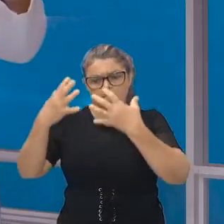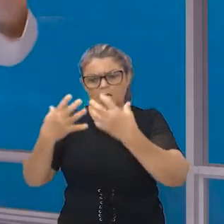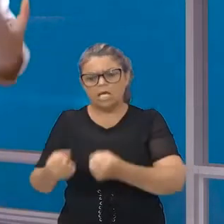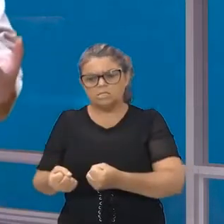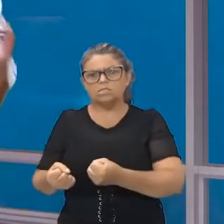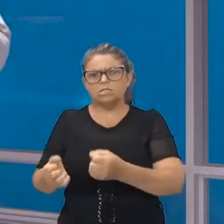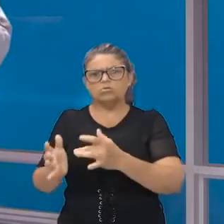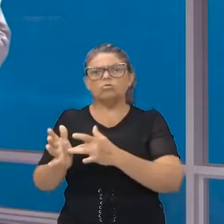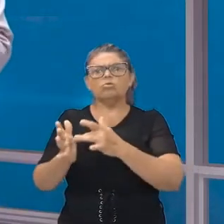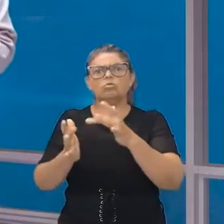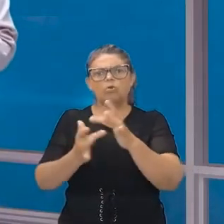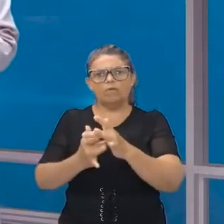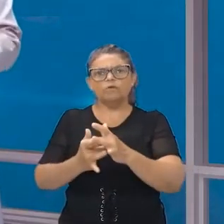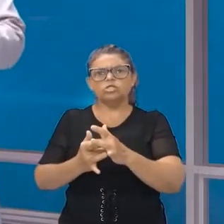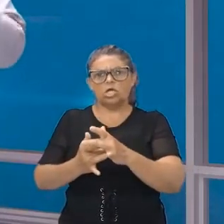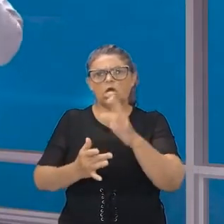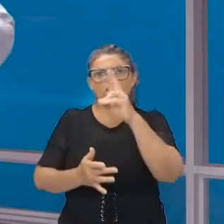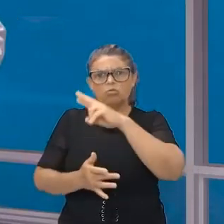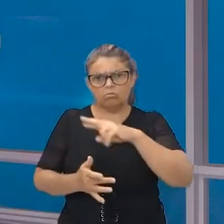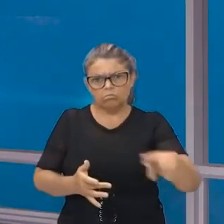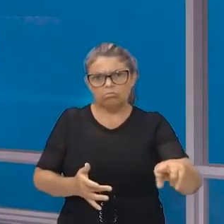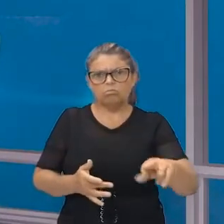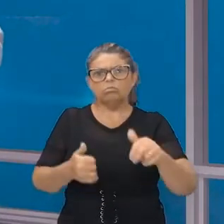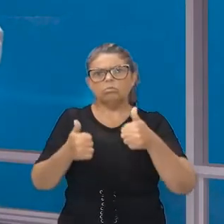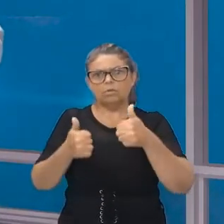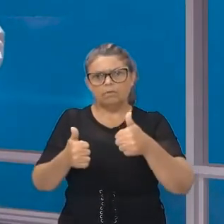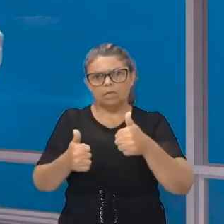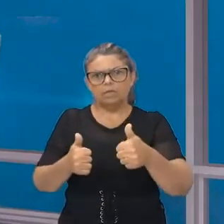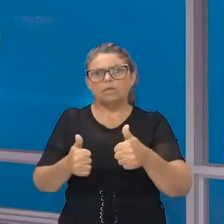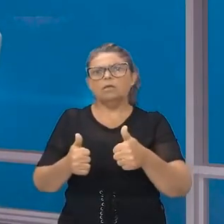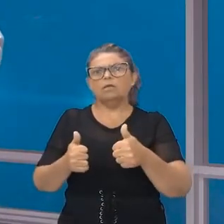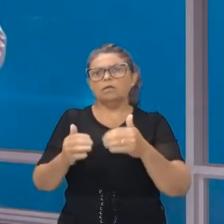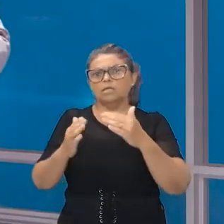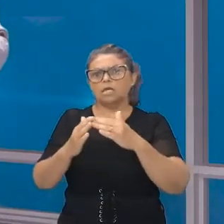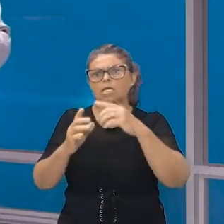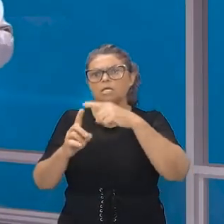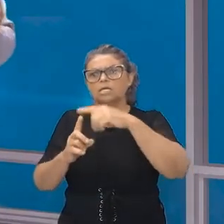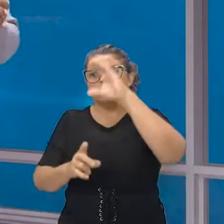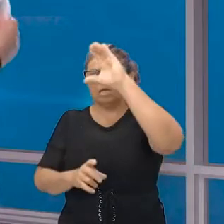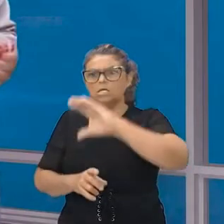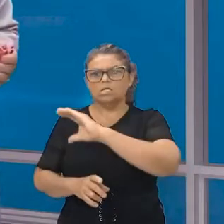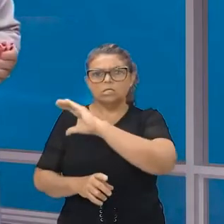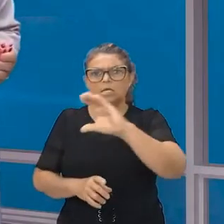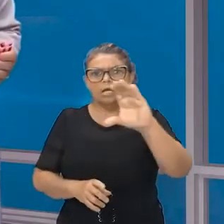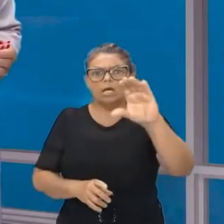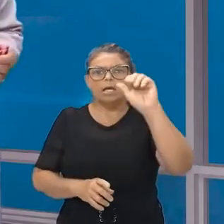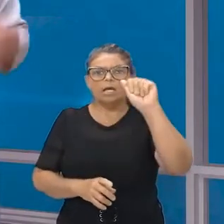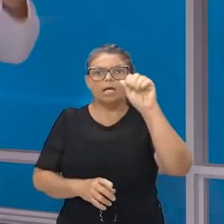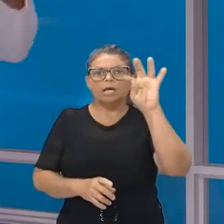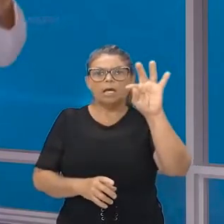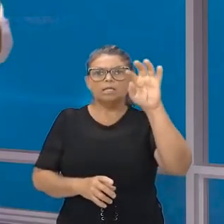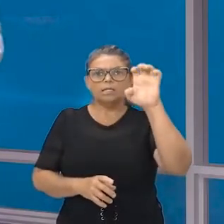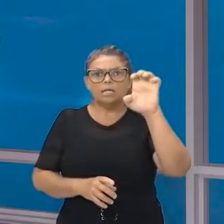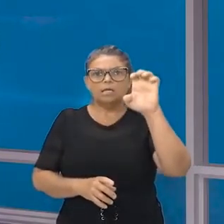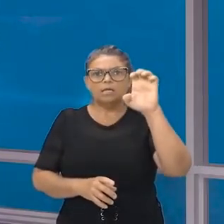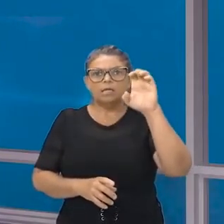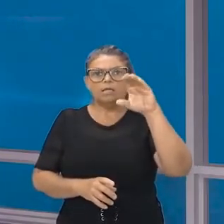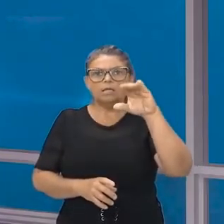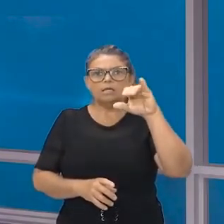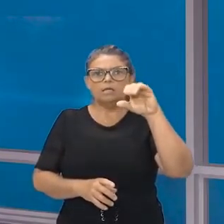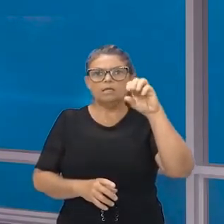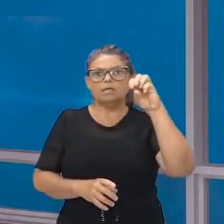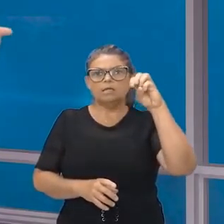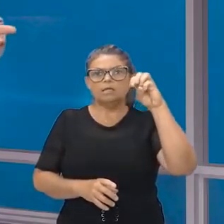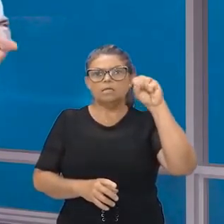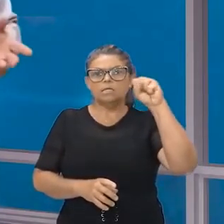na educação e no surgimento do catecismo para ali educar o surgimento de novos católicos em novos